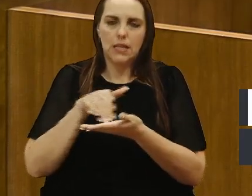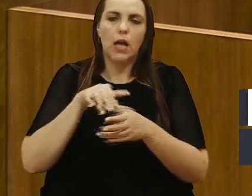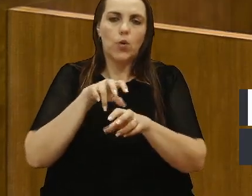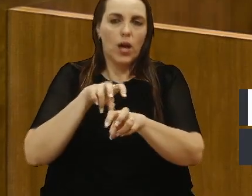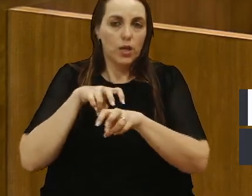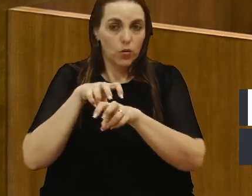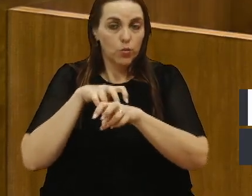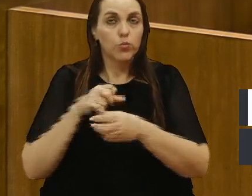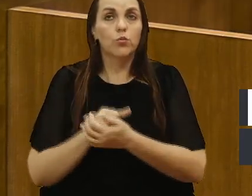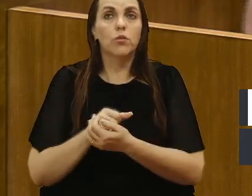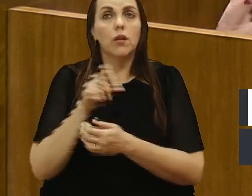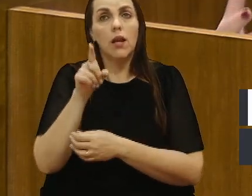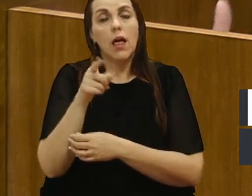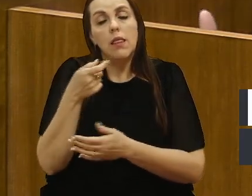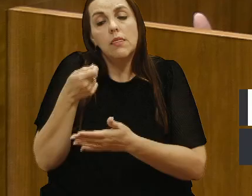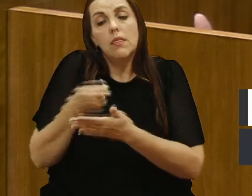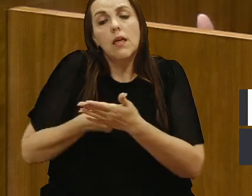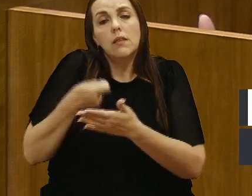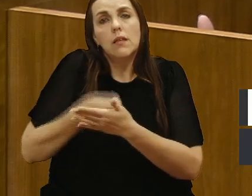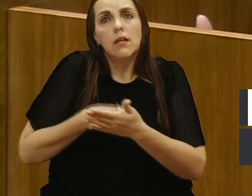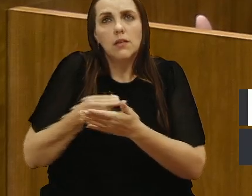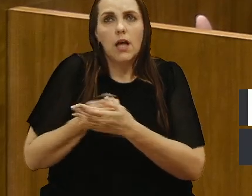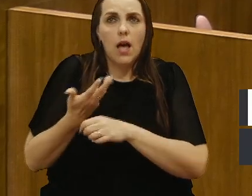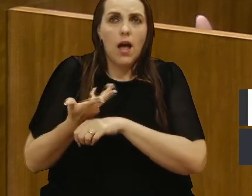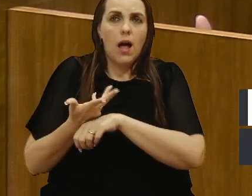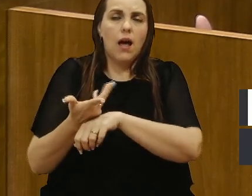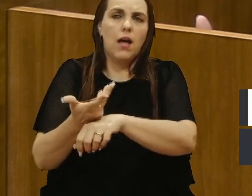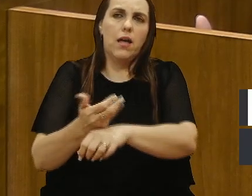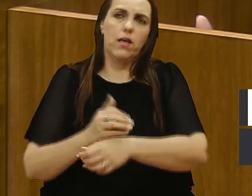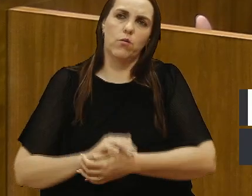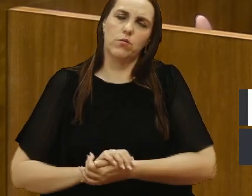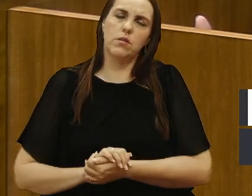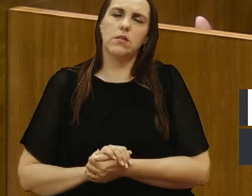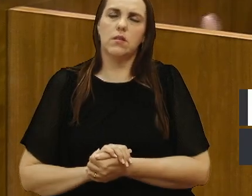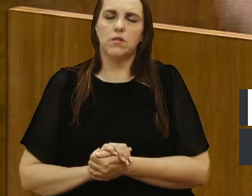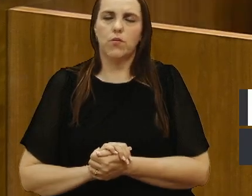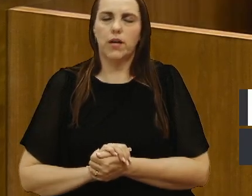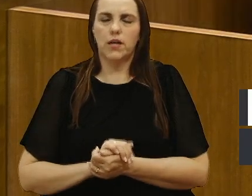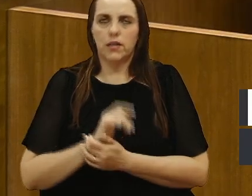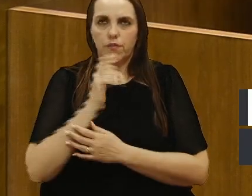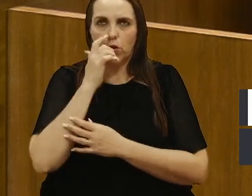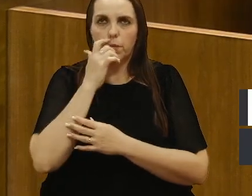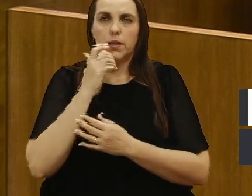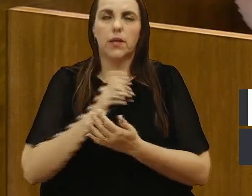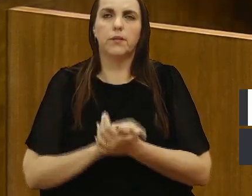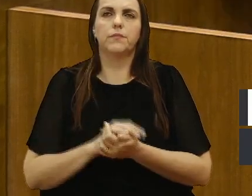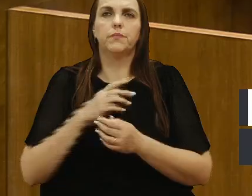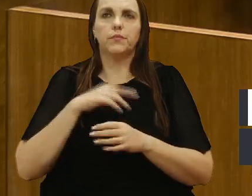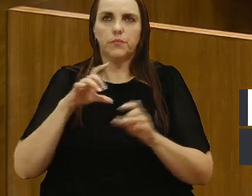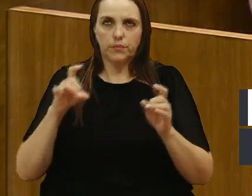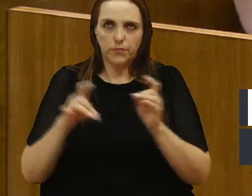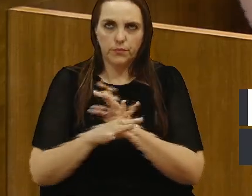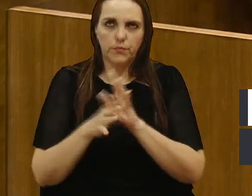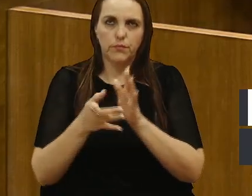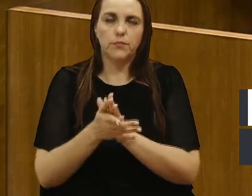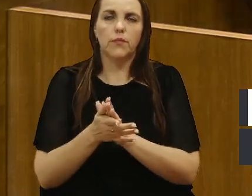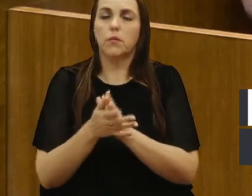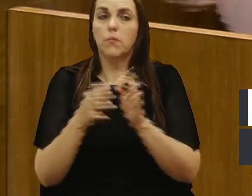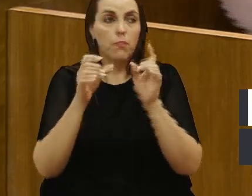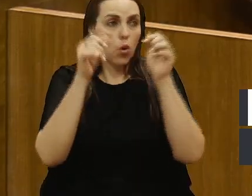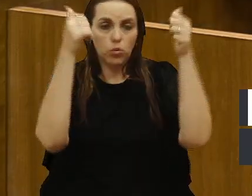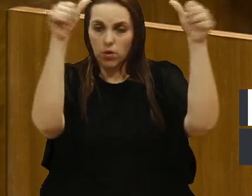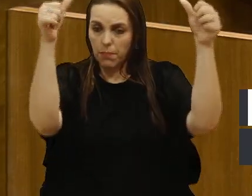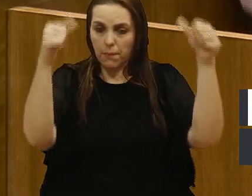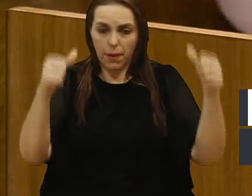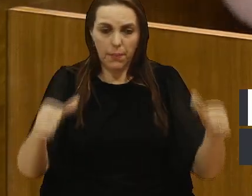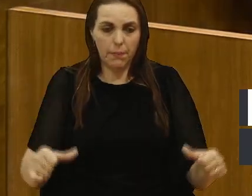que estavam lá tentando agilizar a montagem dos espaços. Mas se não está pronto, para que fazer